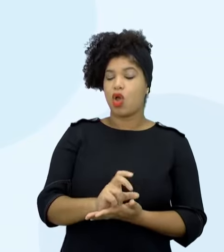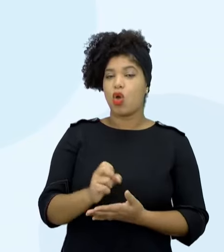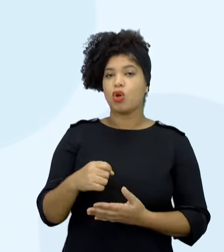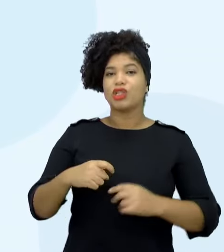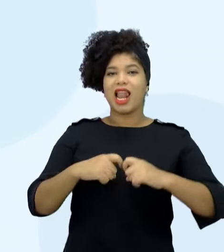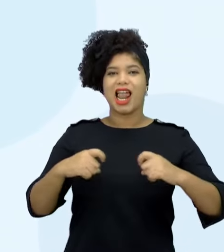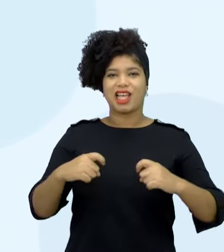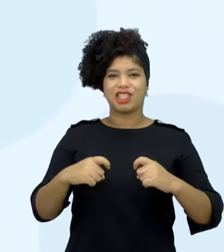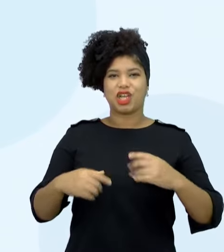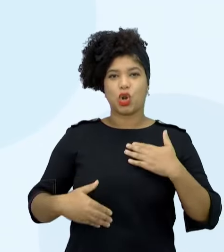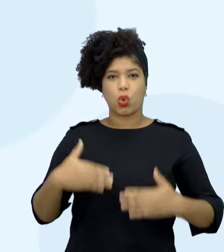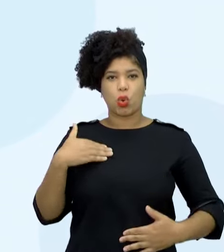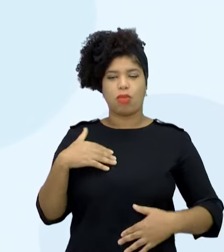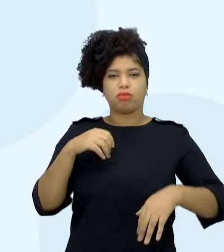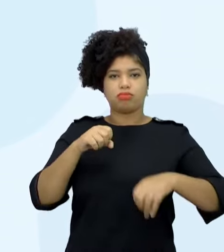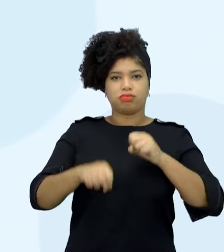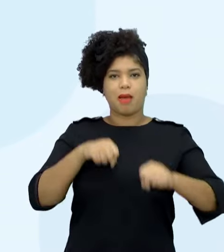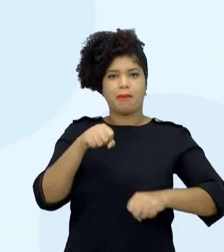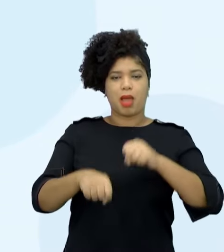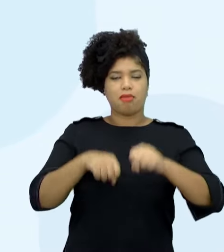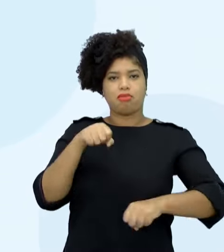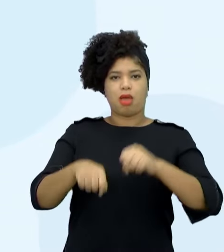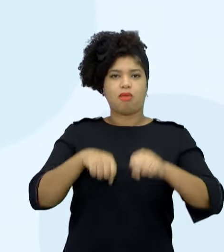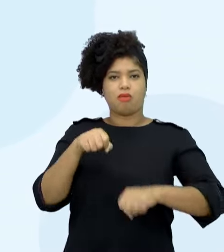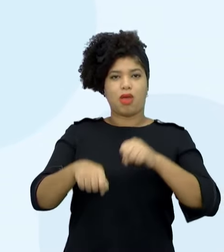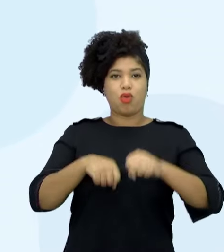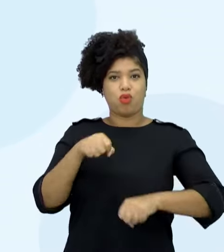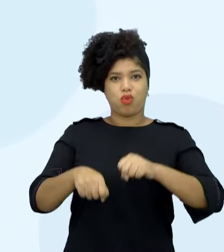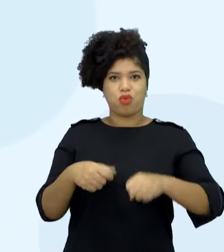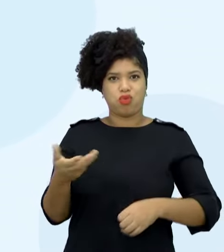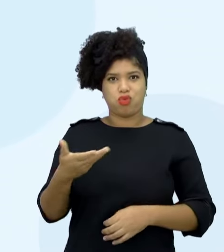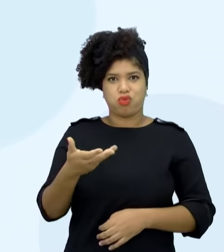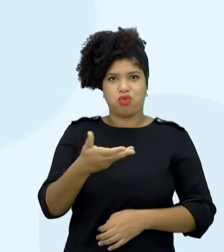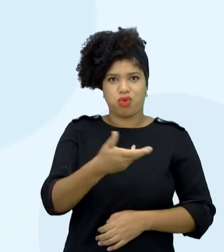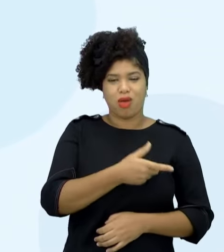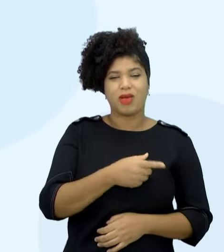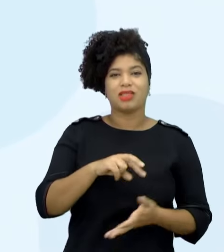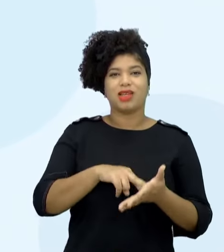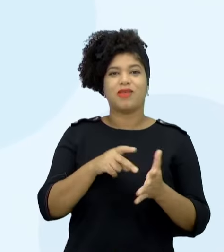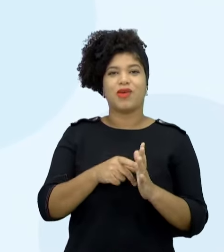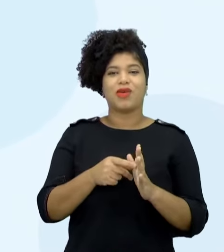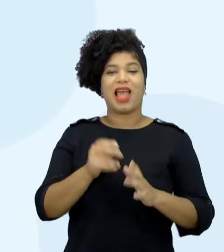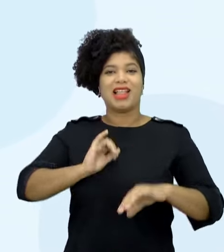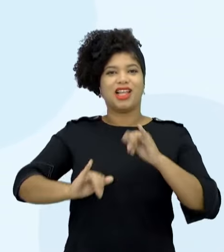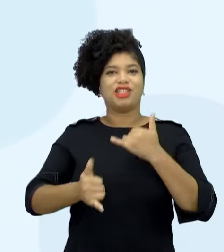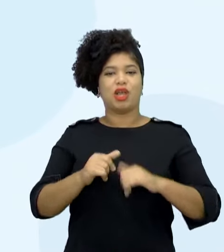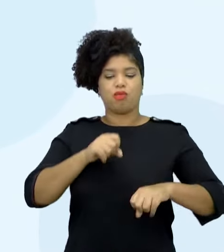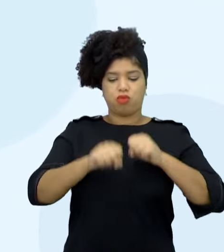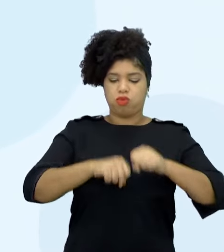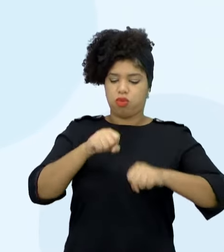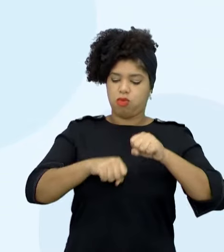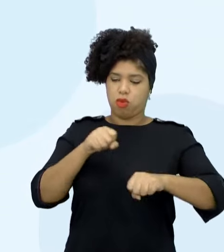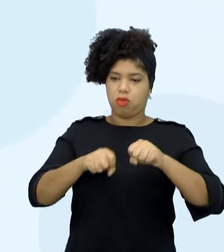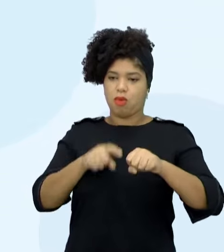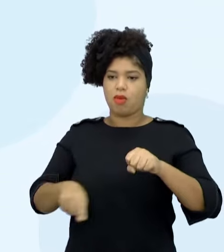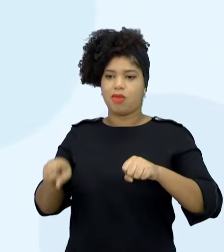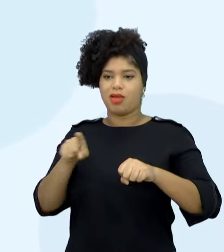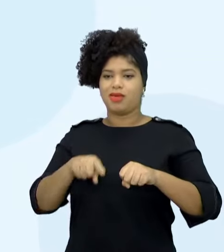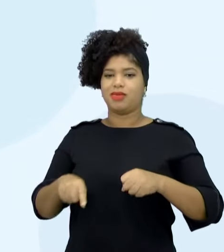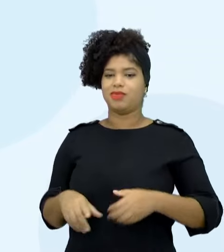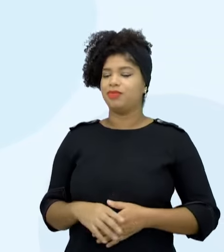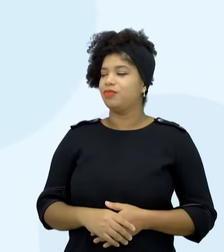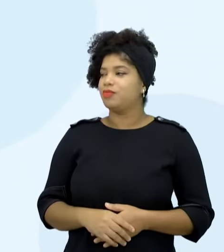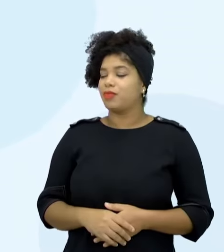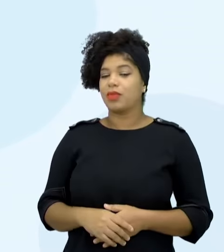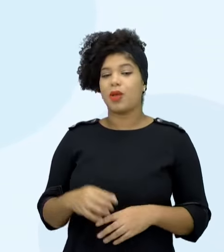elástica. De uma maneira simplória, nós podemos considerar que essa energia é basicamente cinética,